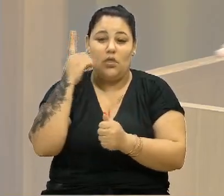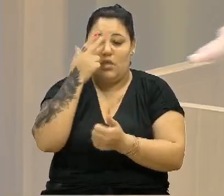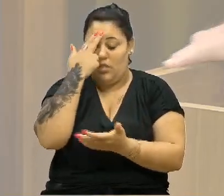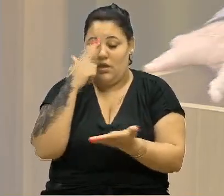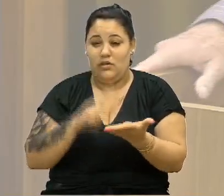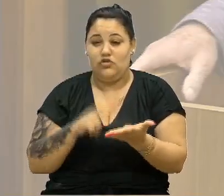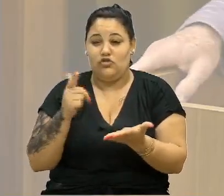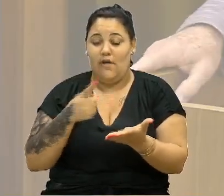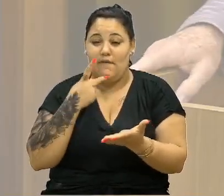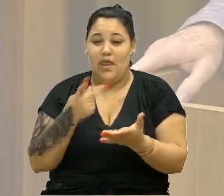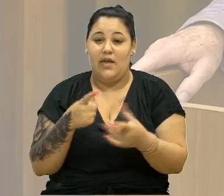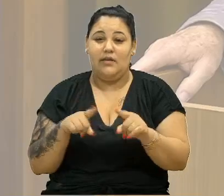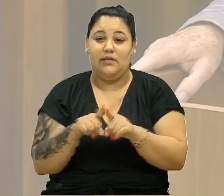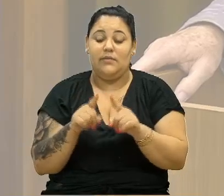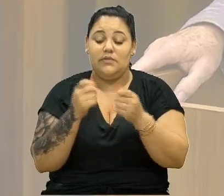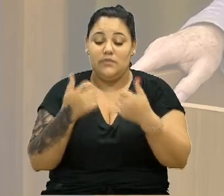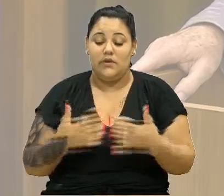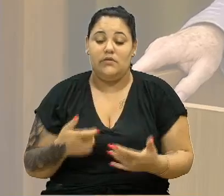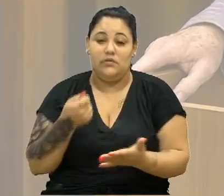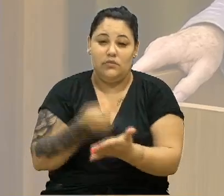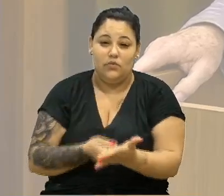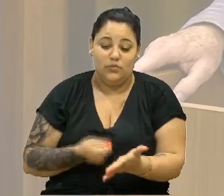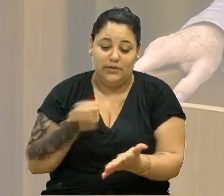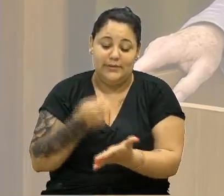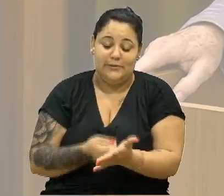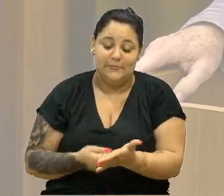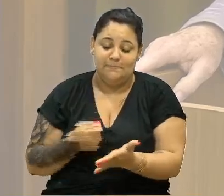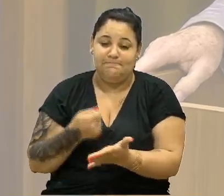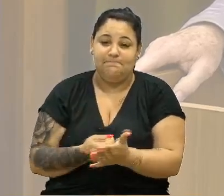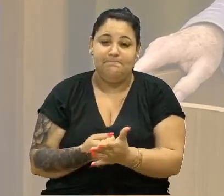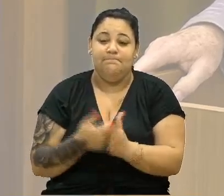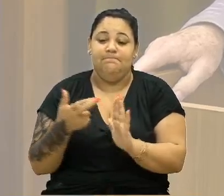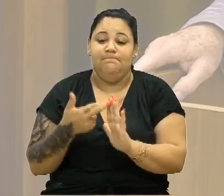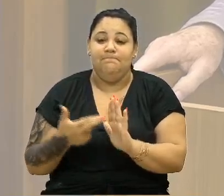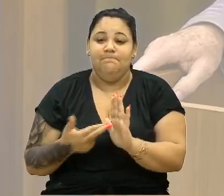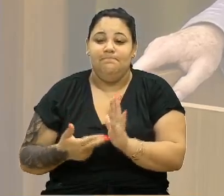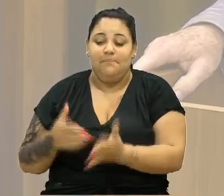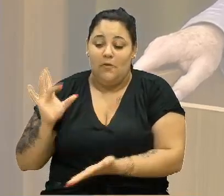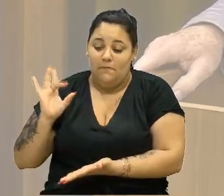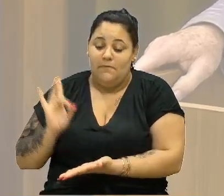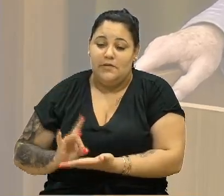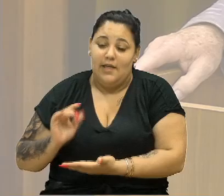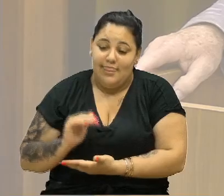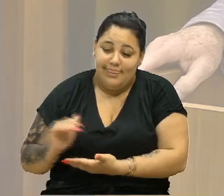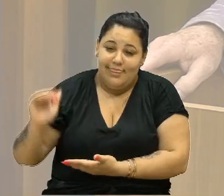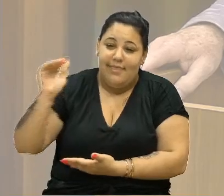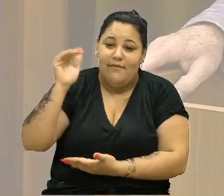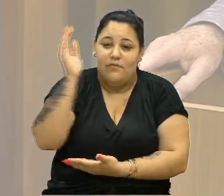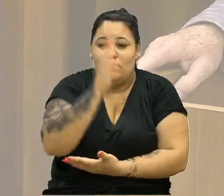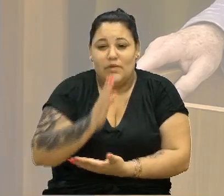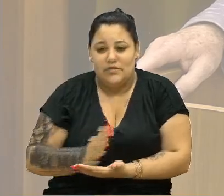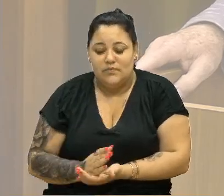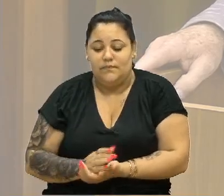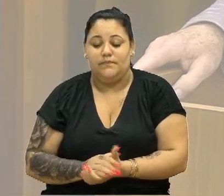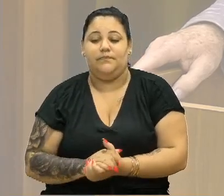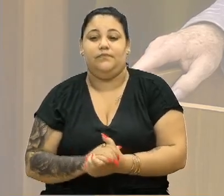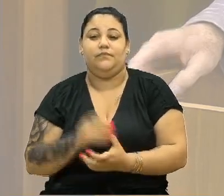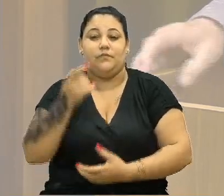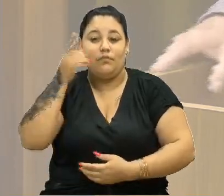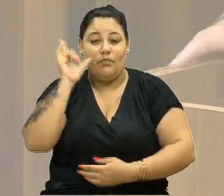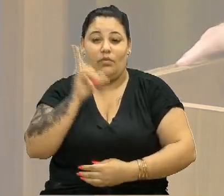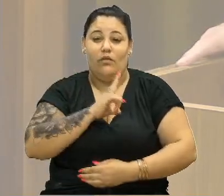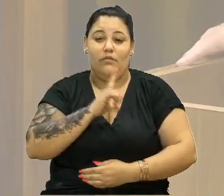outra oportunidade, lutando para a regulamentação da podologia a nível nacional. E ontem tivemos